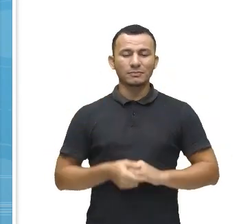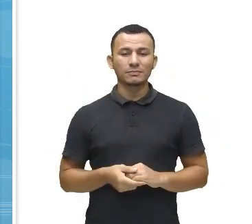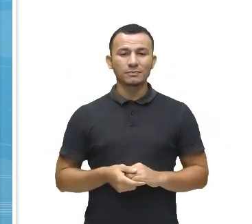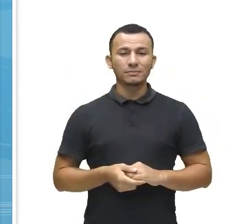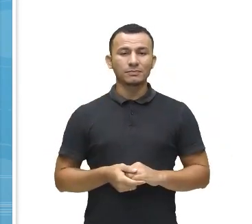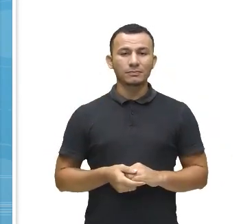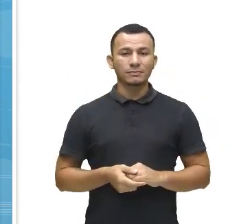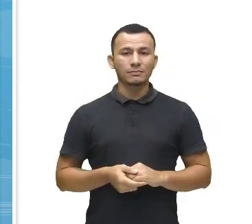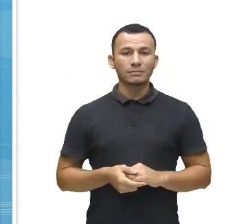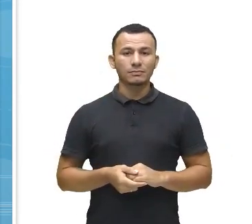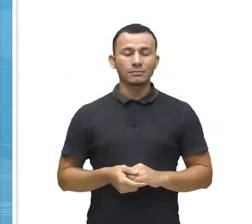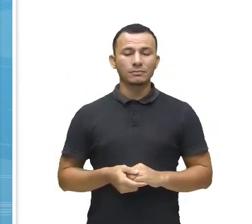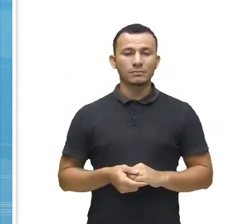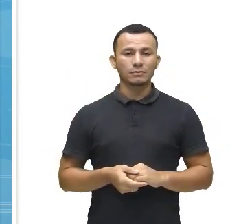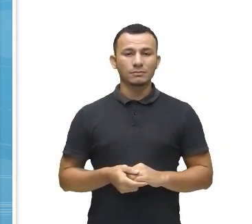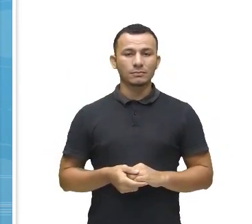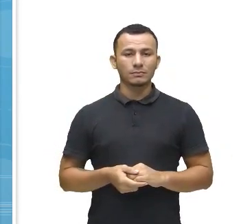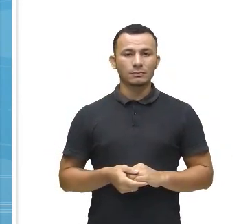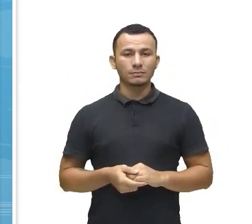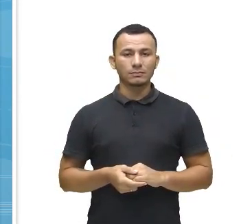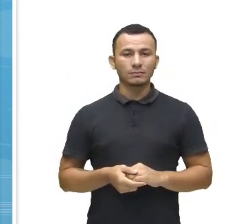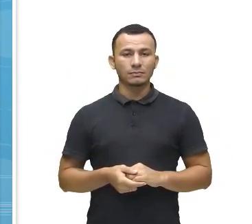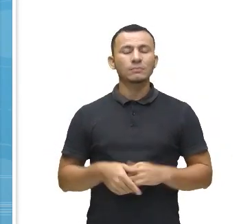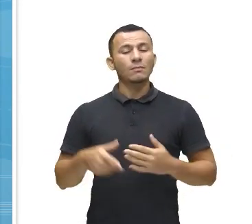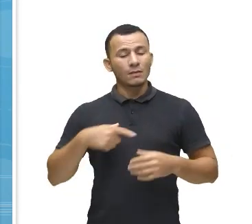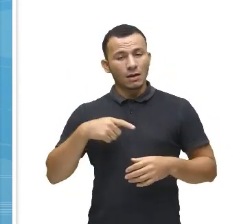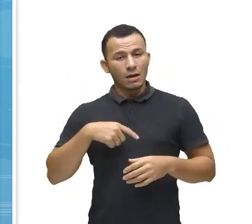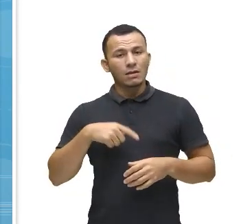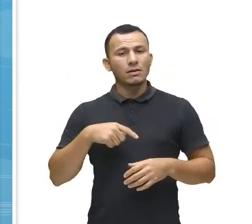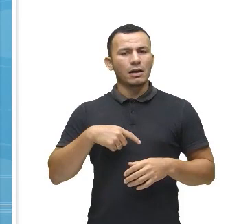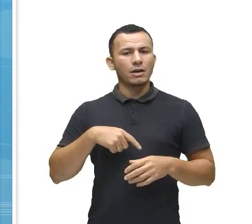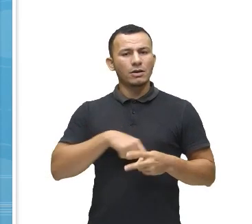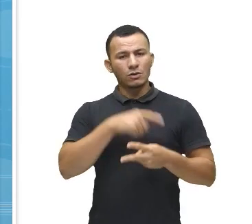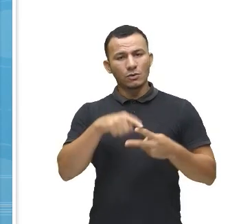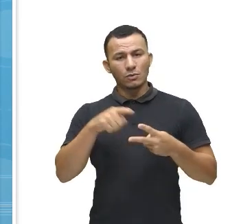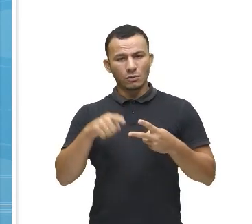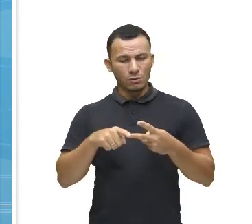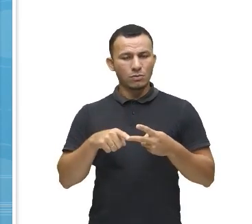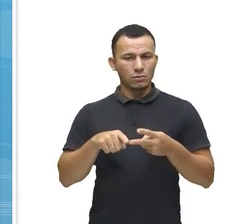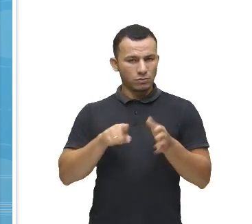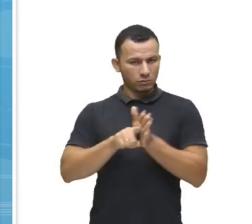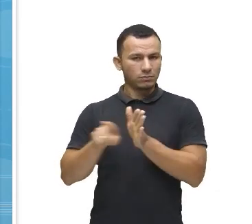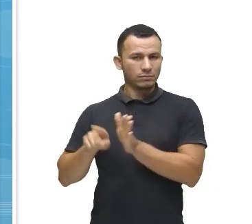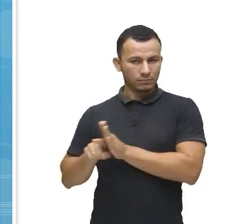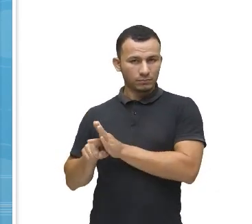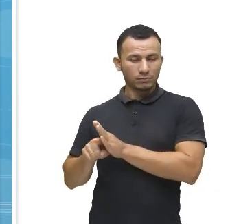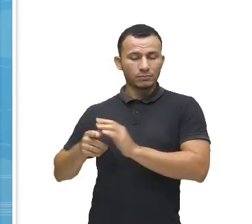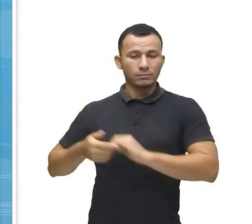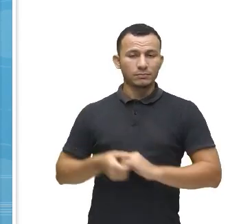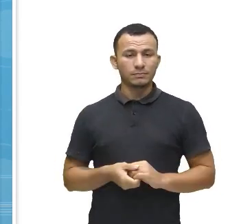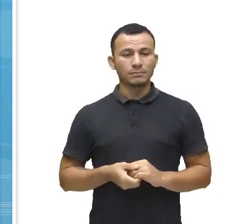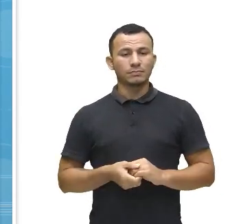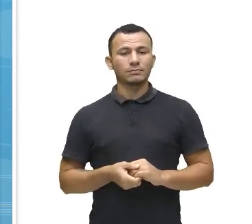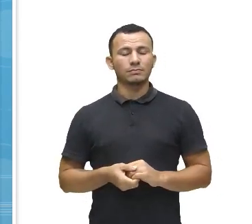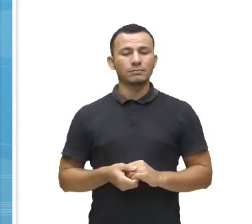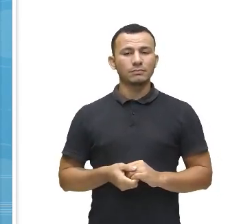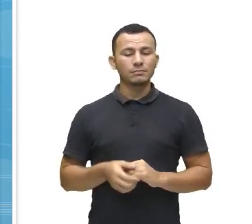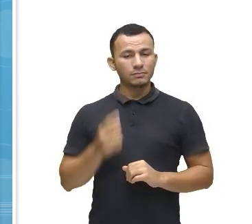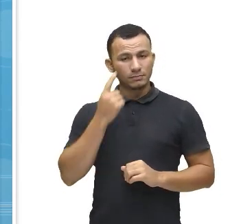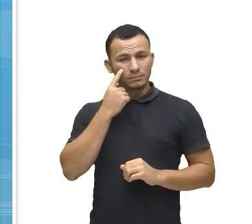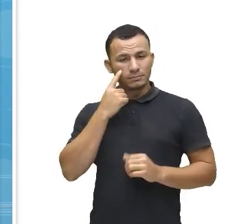compartilhar para vocês aqui as questões que a gente vai trabalhar agora, mais uma vez. Vamos lá, gente. Na tela, as